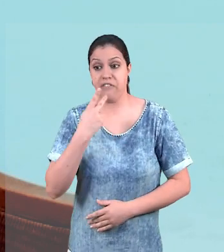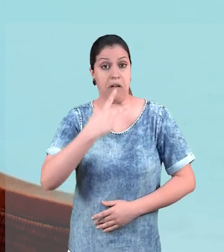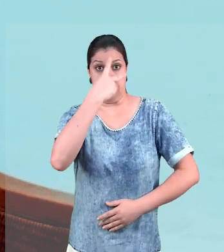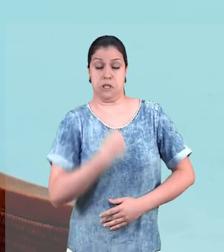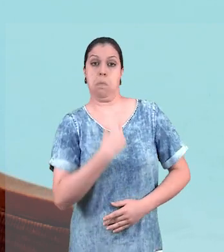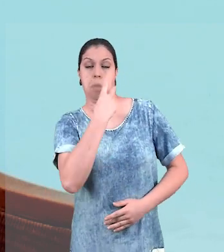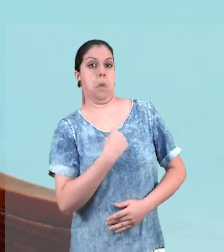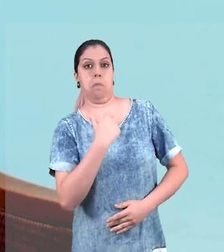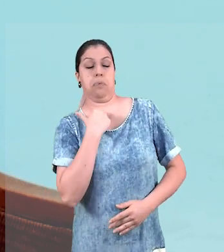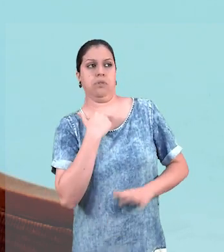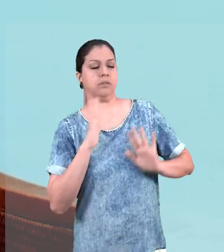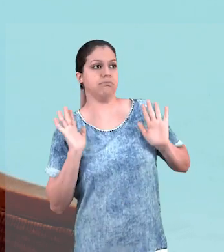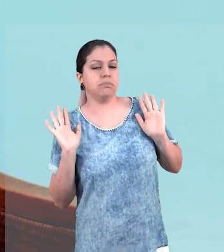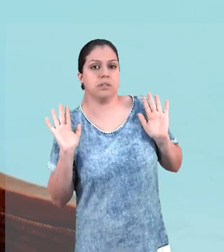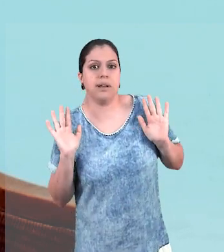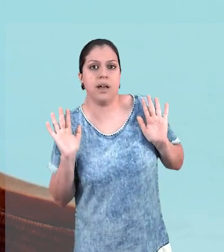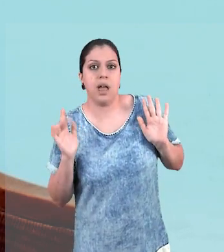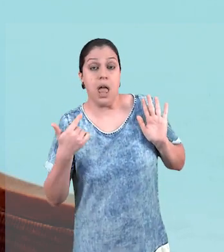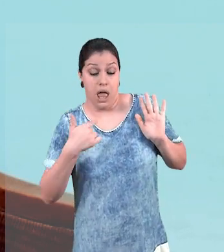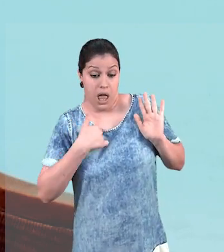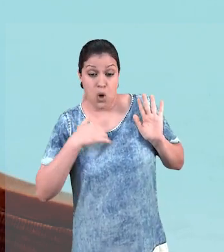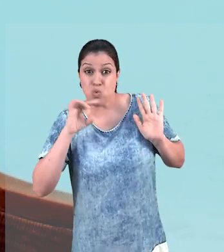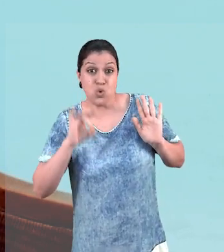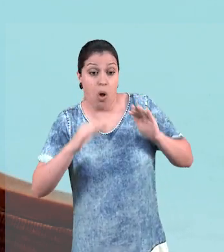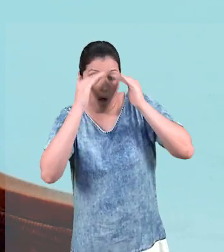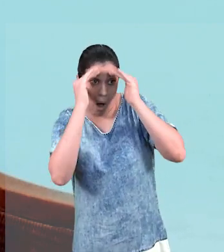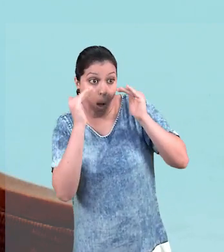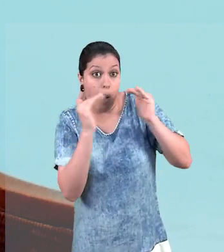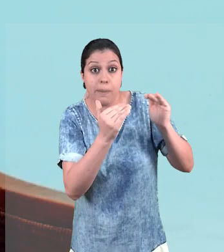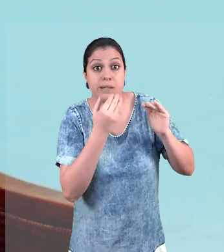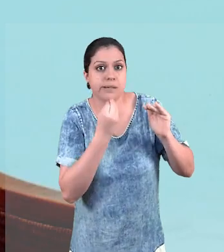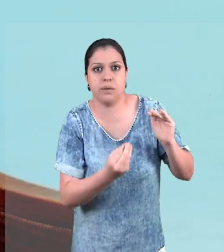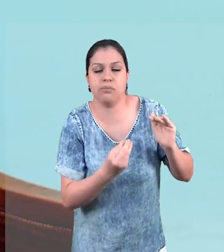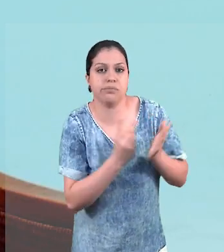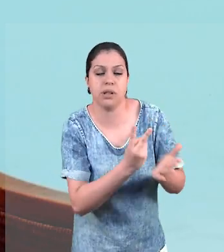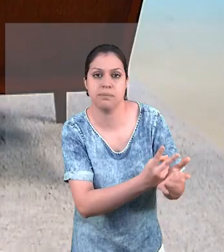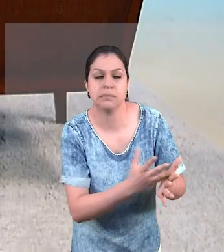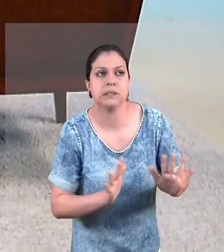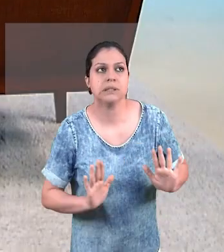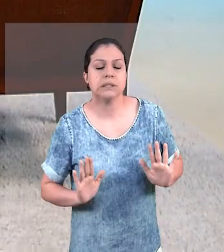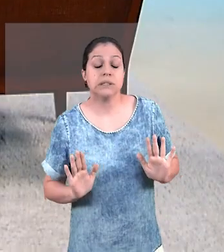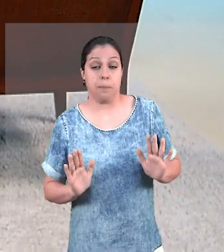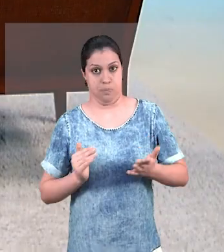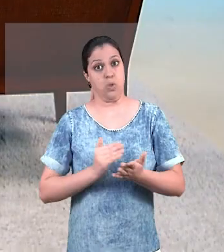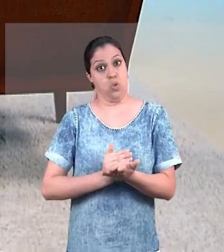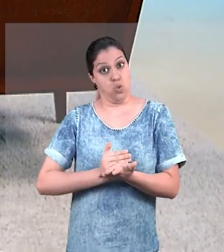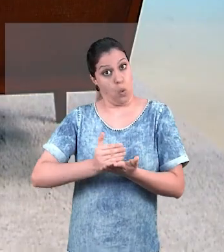era permitido. Eu deveria fazer o que ele queria no tempo dele.